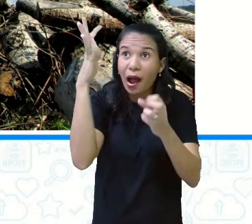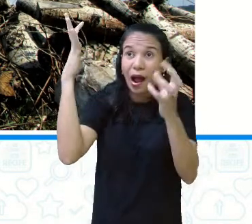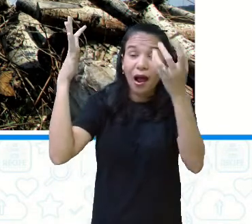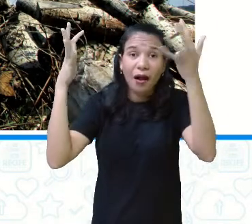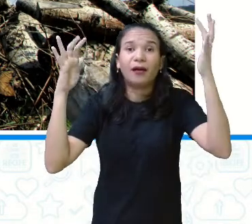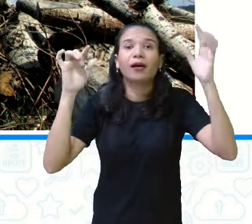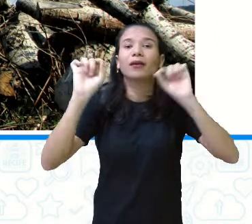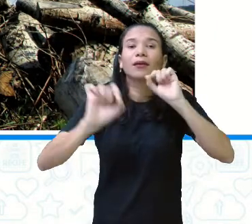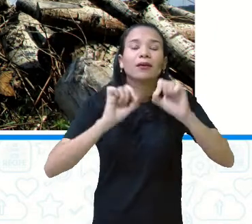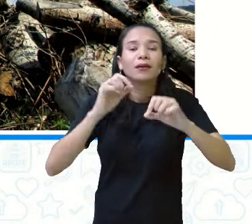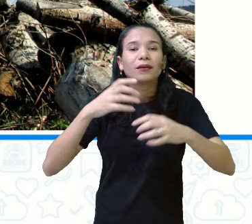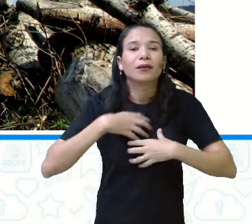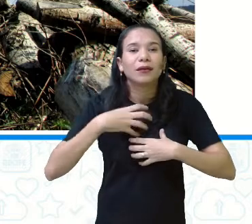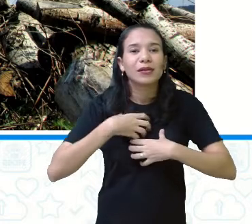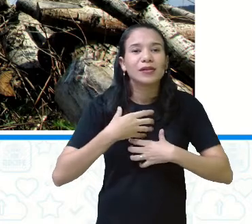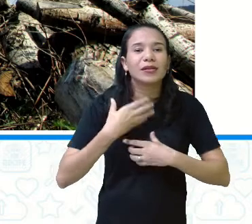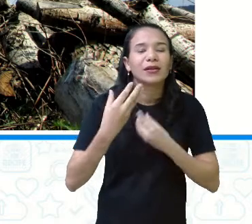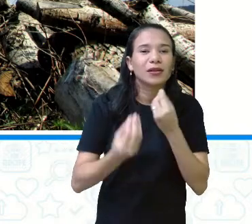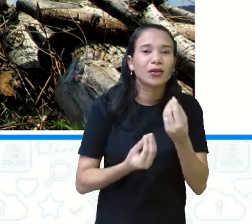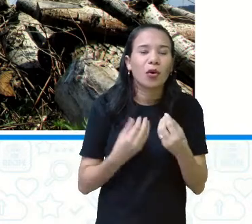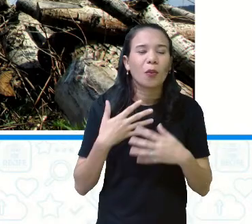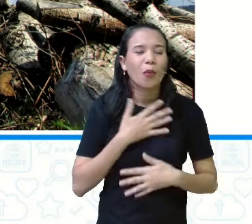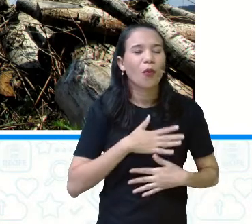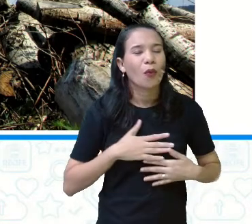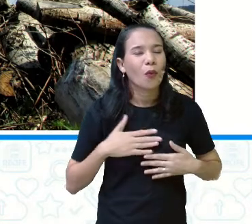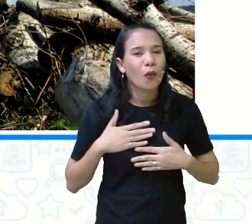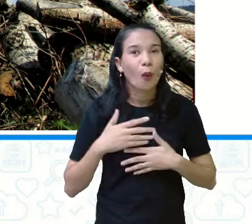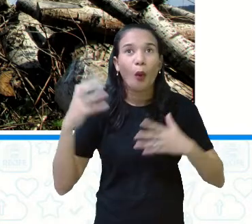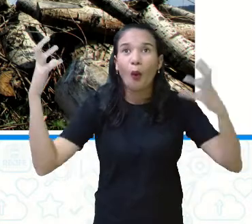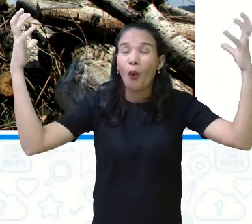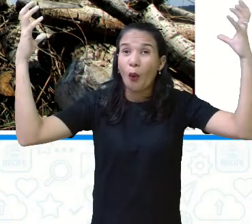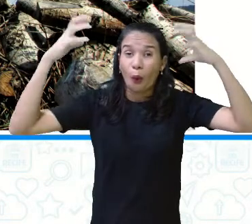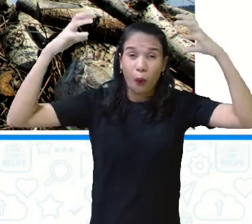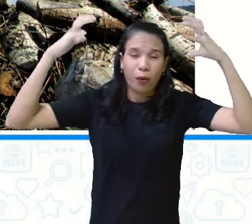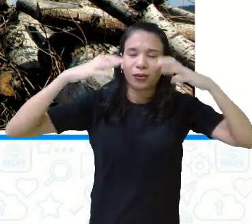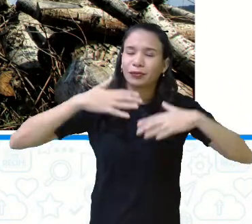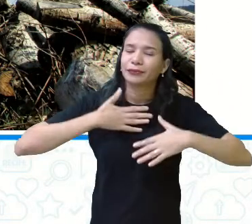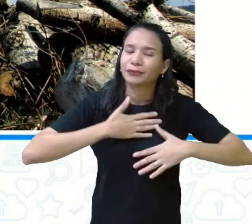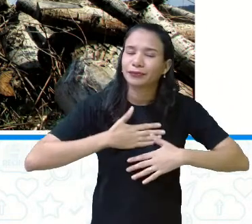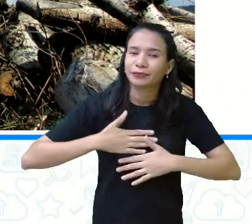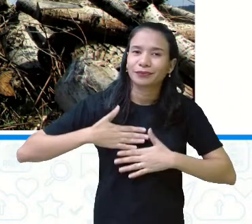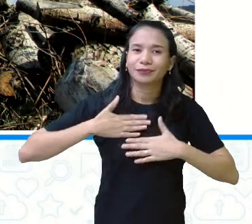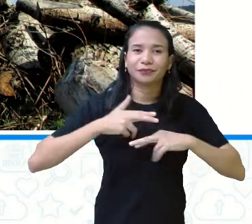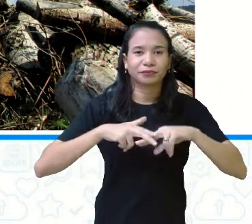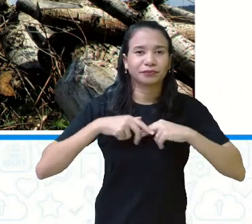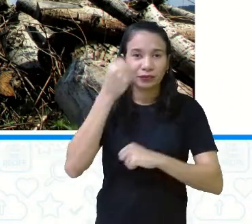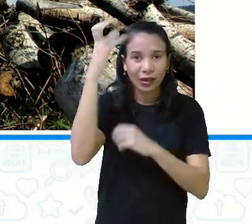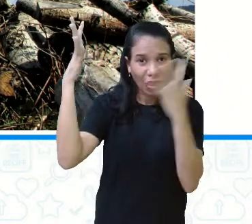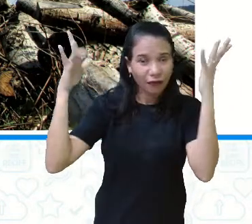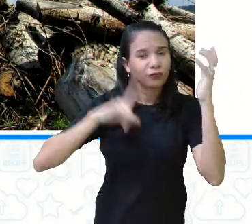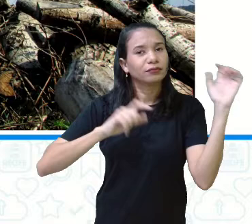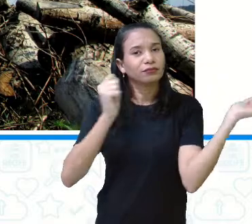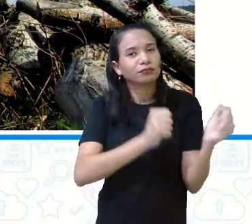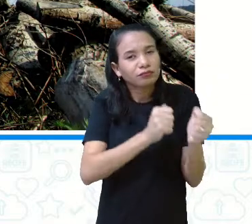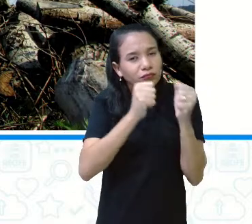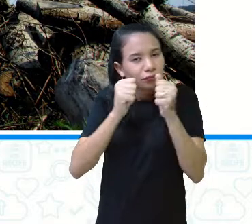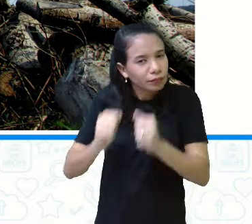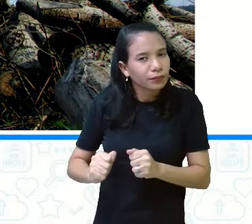é um lugar mais o quê? A temperatura é mais agradável, aquele lugar fresquinho. Então, as árvores têm esse